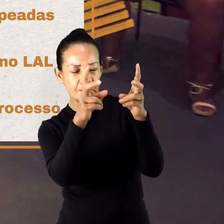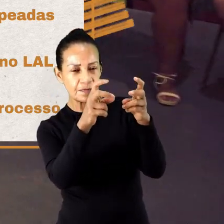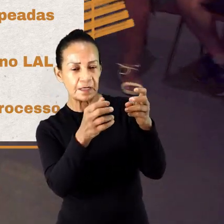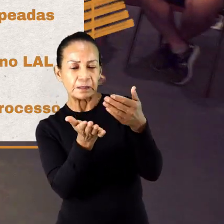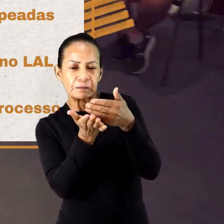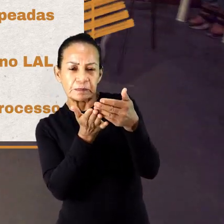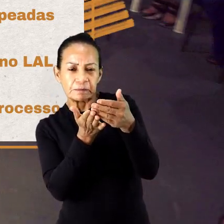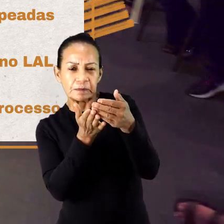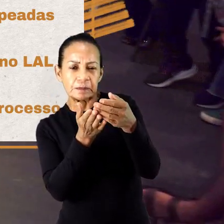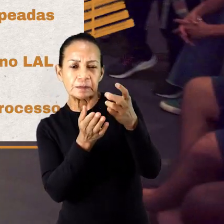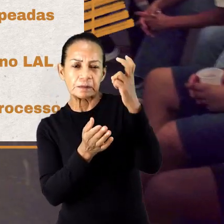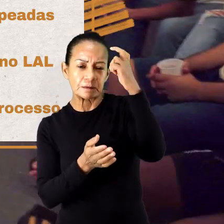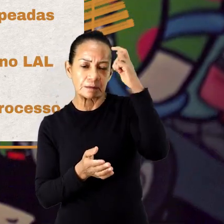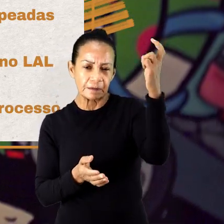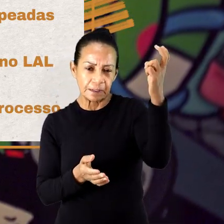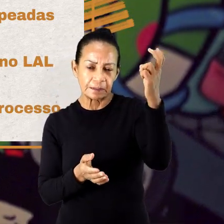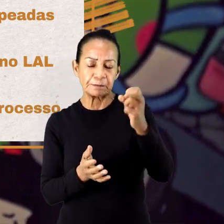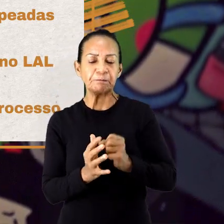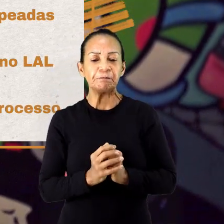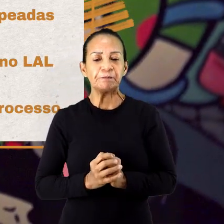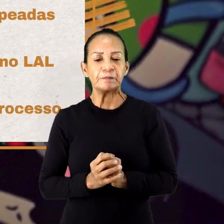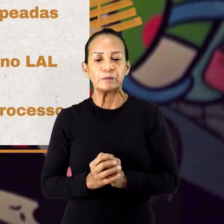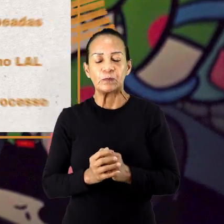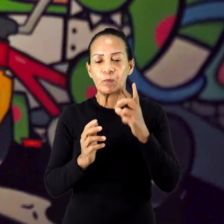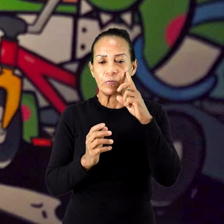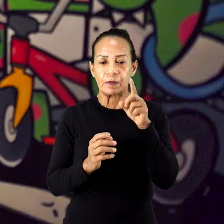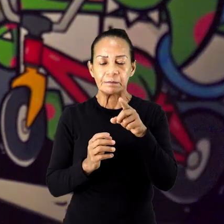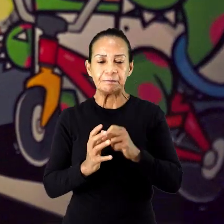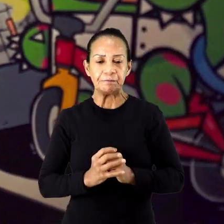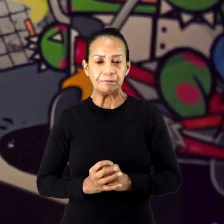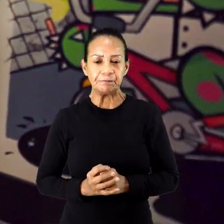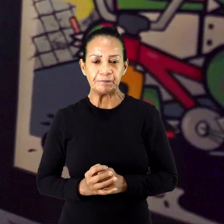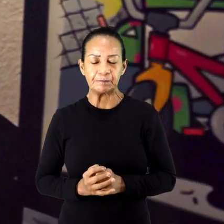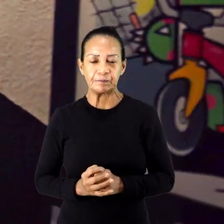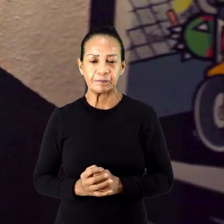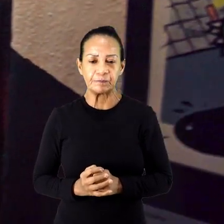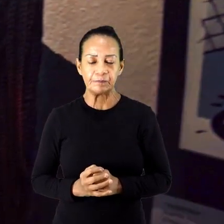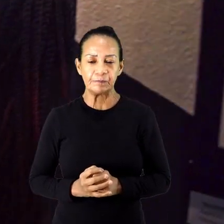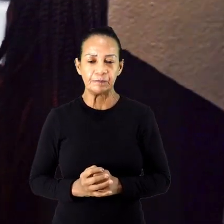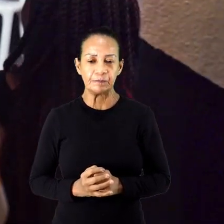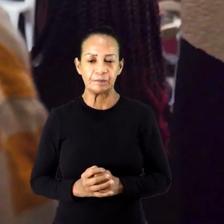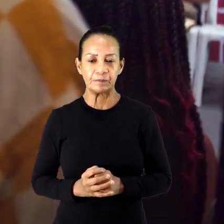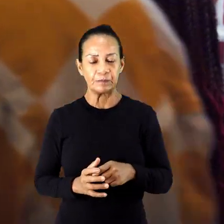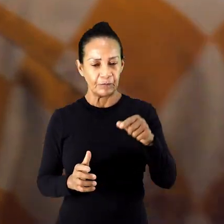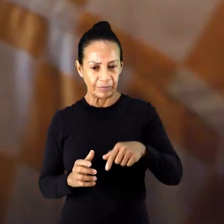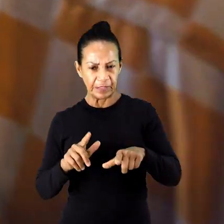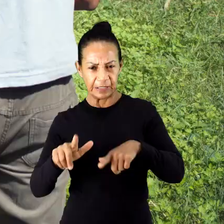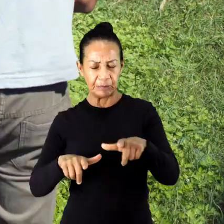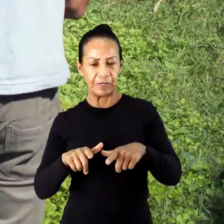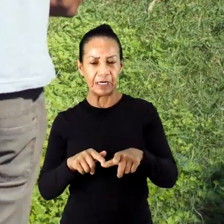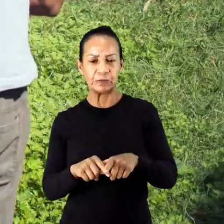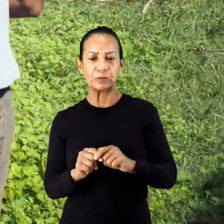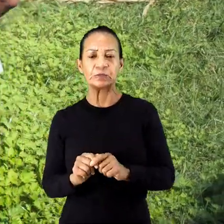mapear iniciativas culturais. Vai dizer, eu considero orgulhoso de estar aqui nesse espaço hoje, com todas essas